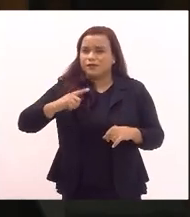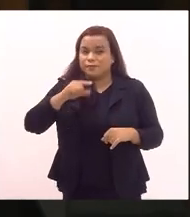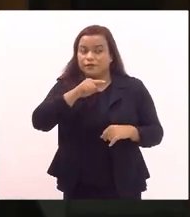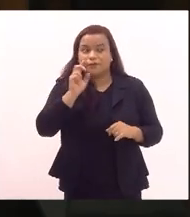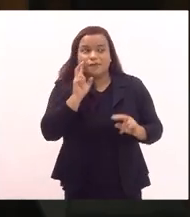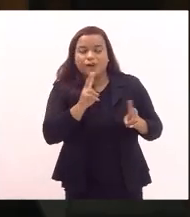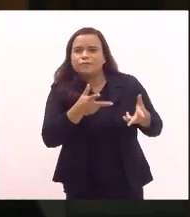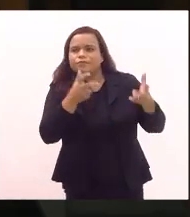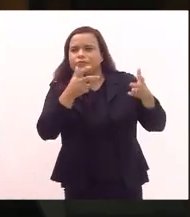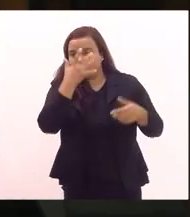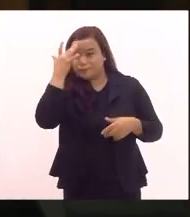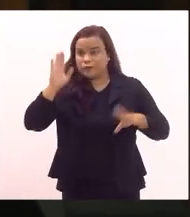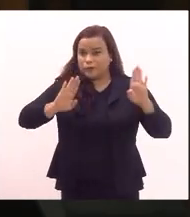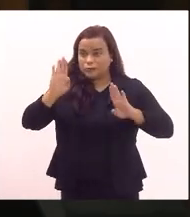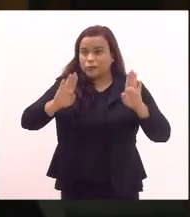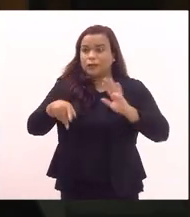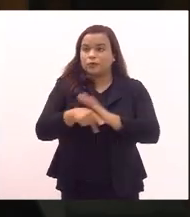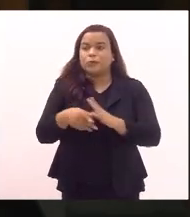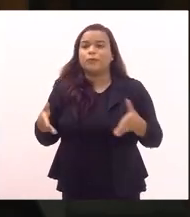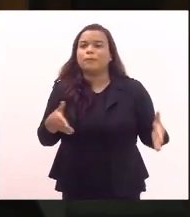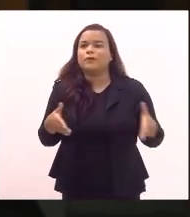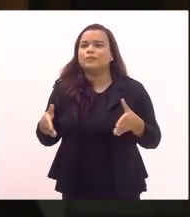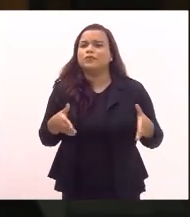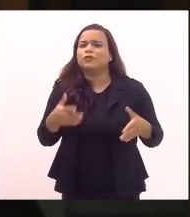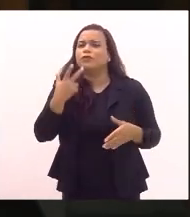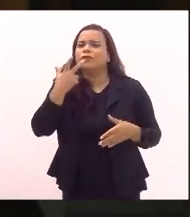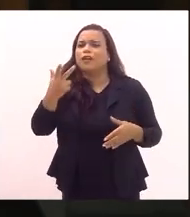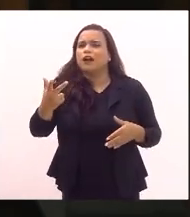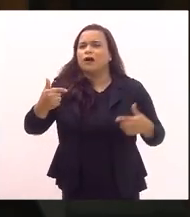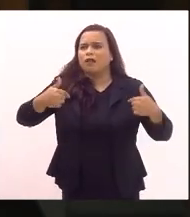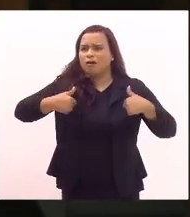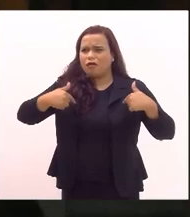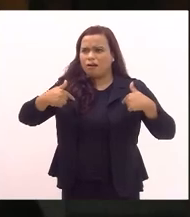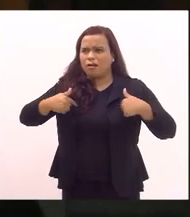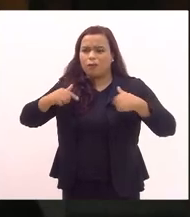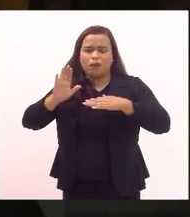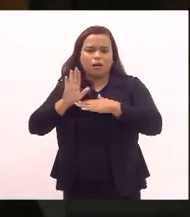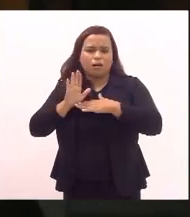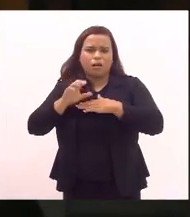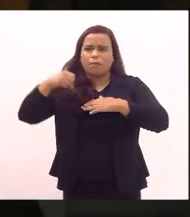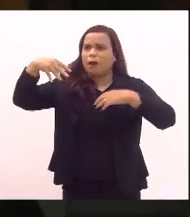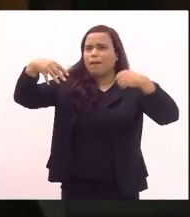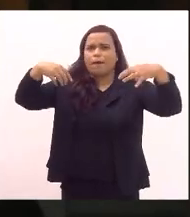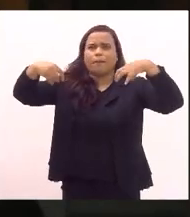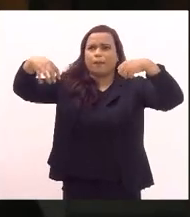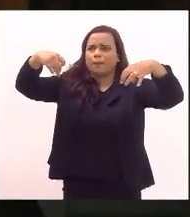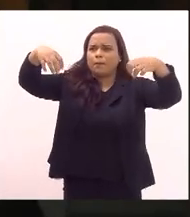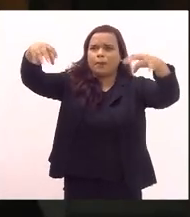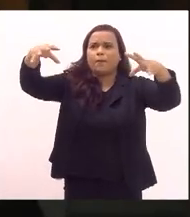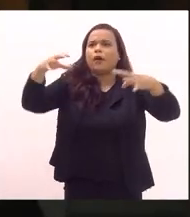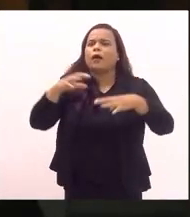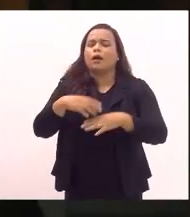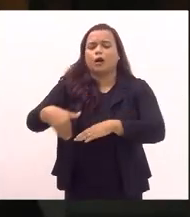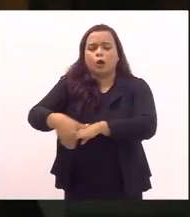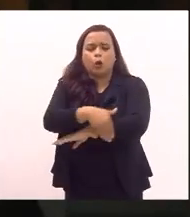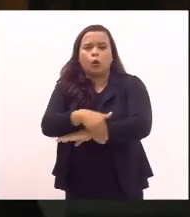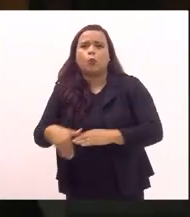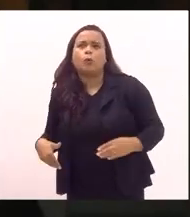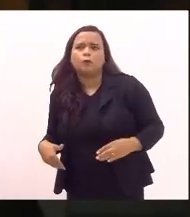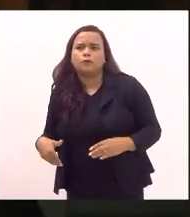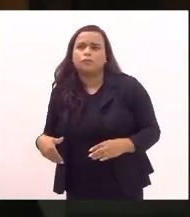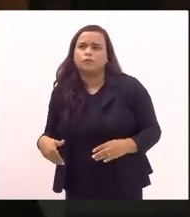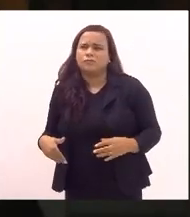só vai ver um candidato de Mandato dizer assim eu iluminei a Rua X eu